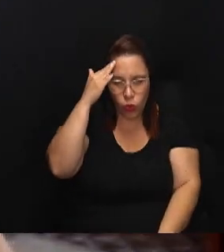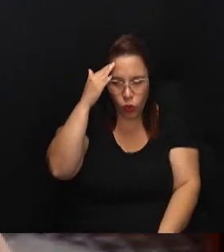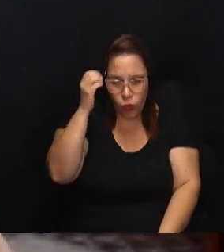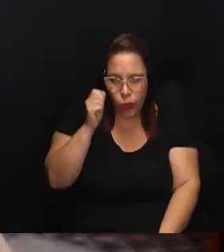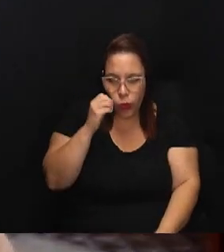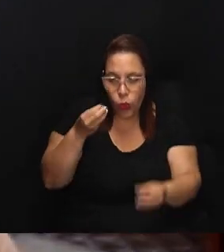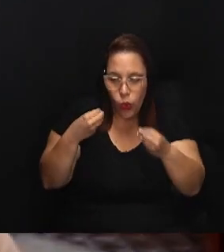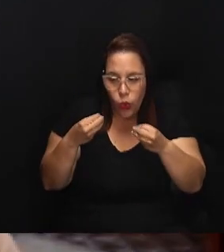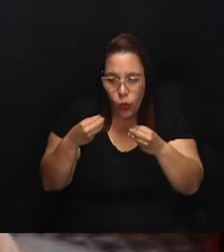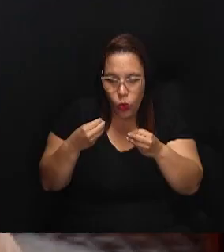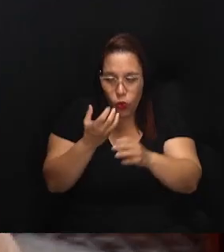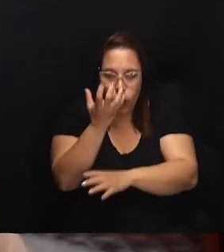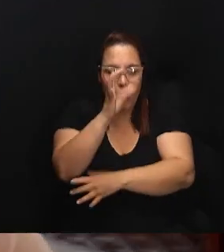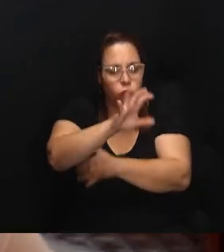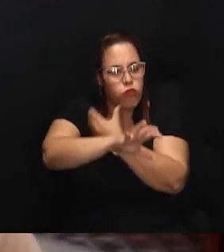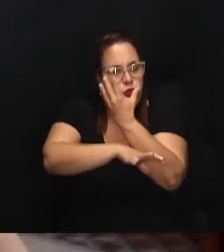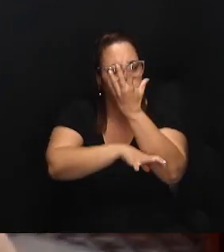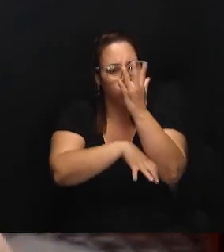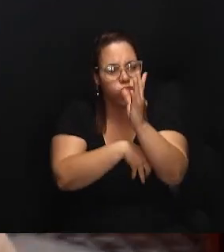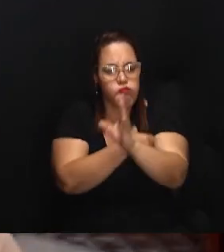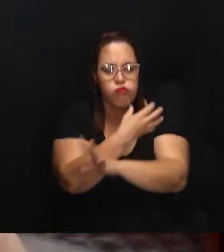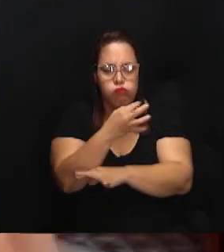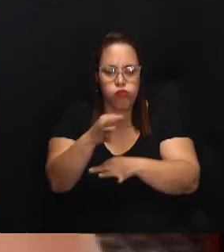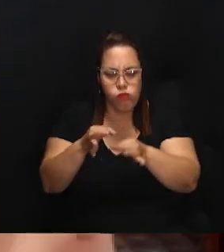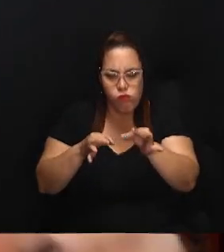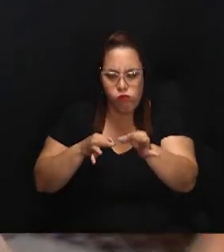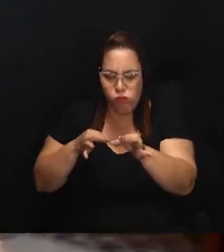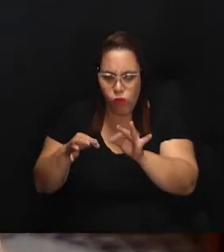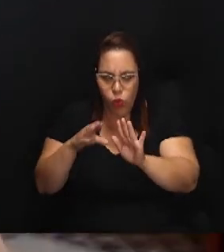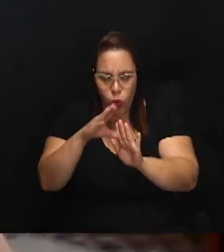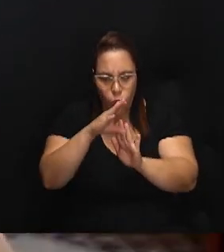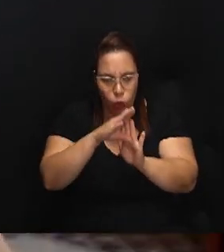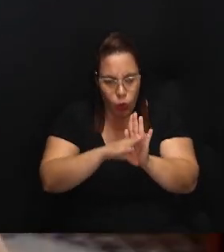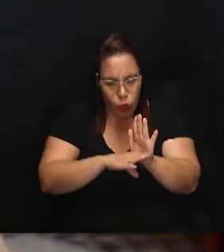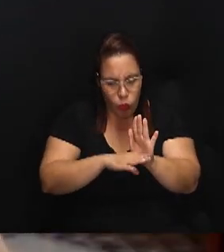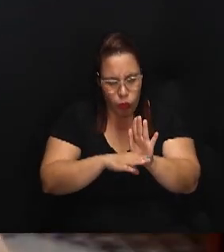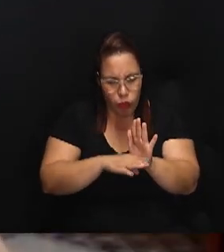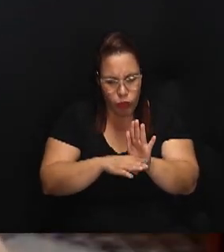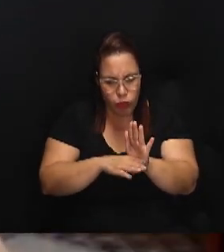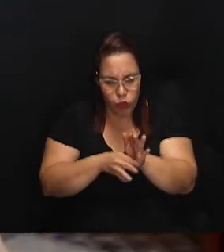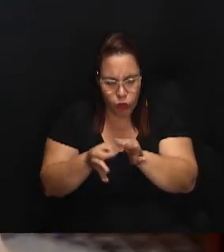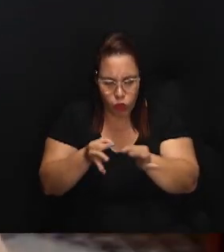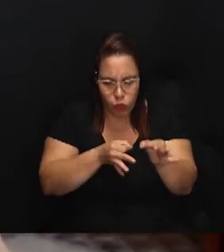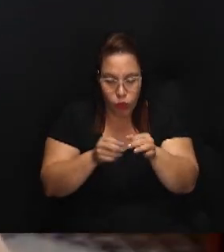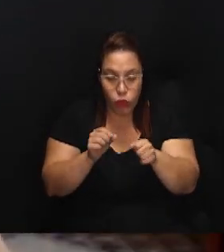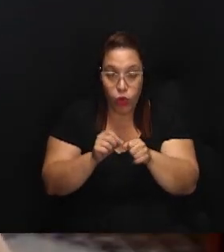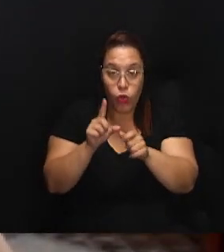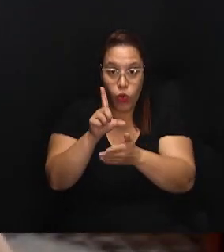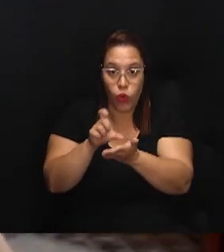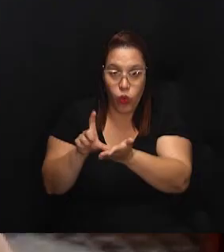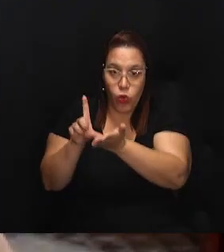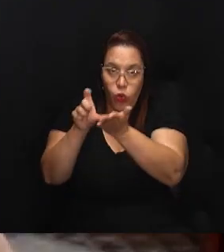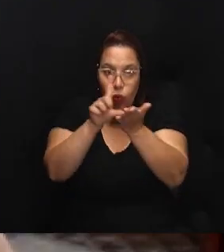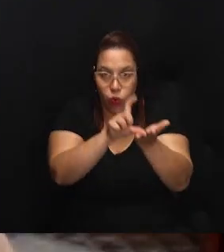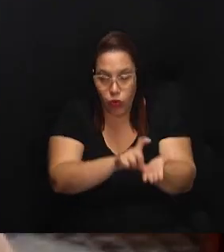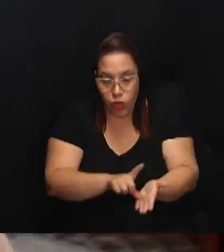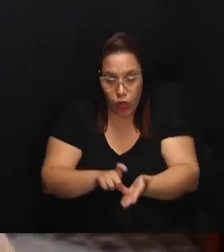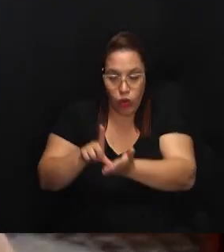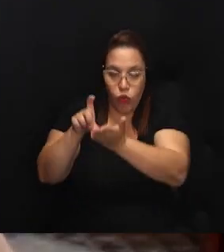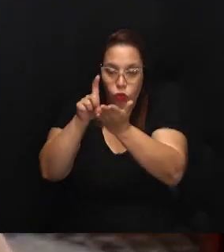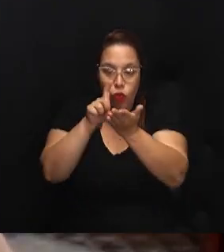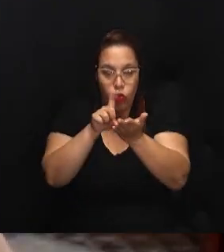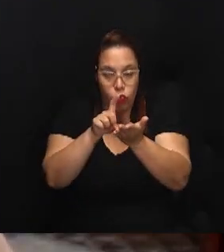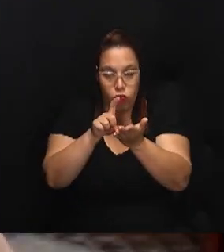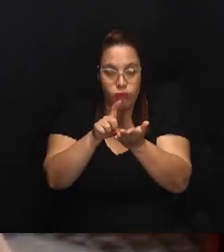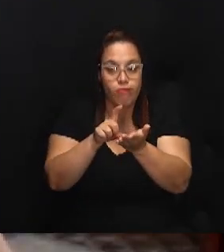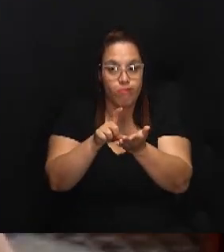entender como que a floresta se organiza, né, a topografia daquela floresta, e também fazer fotos em